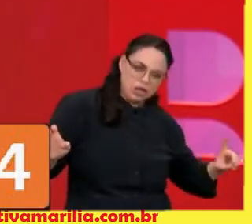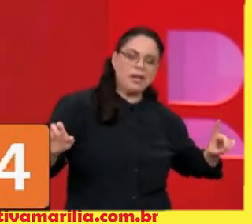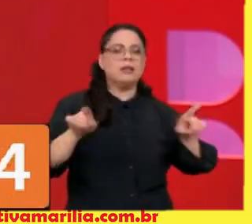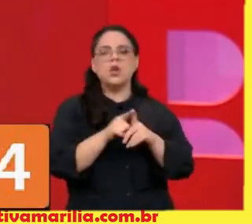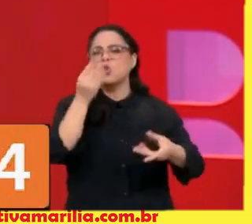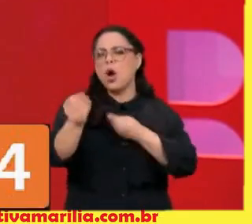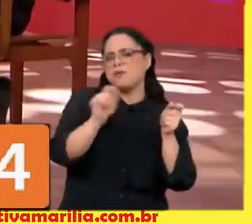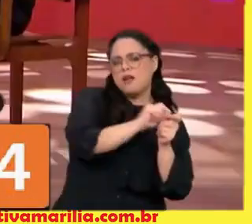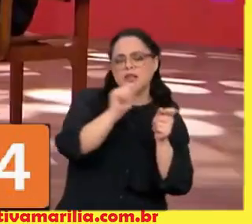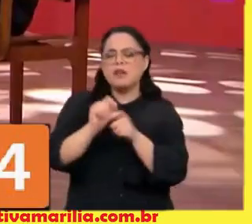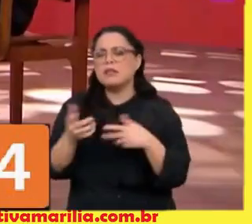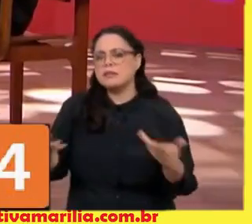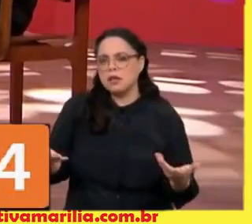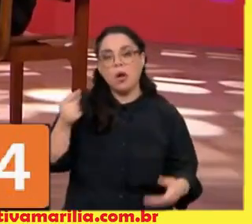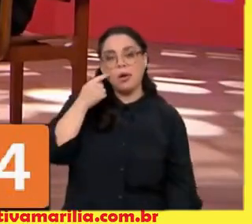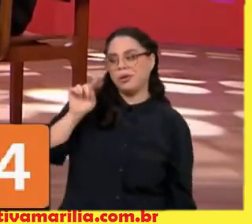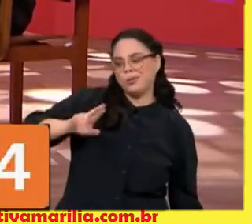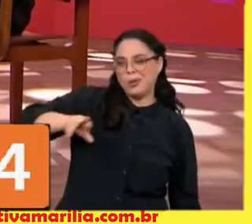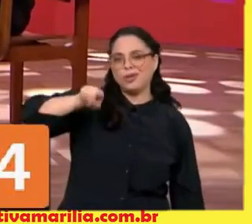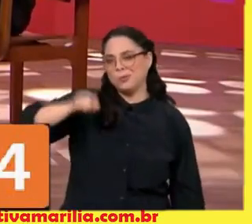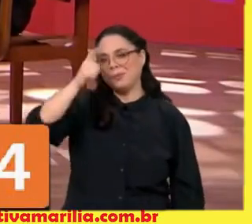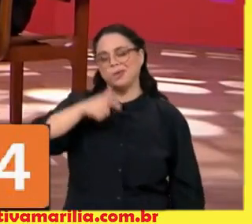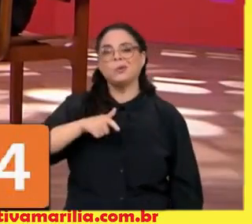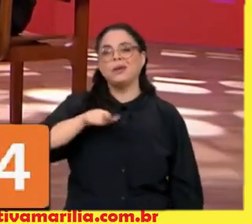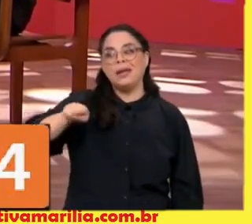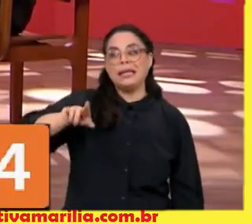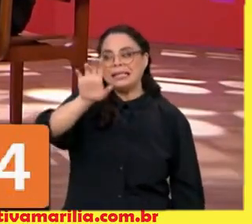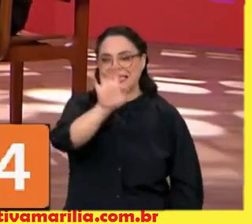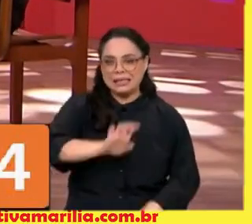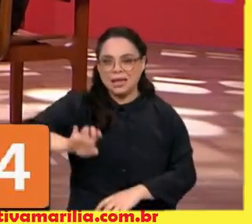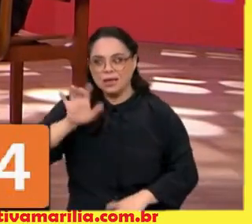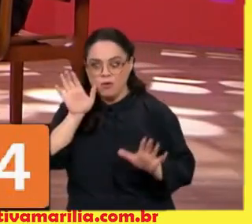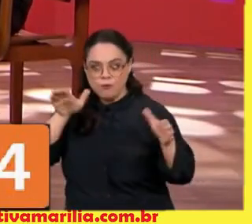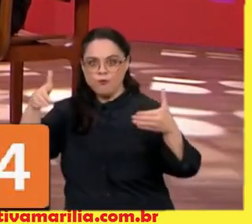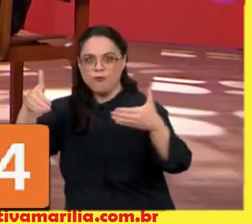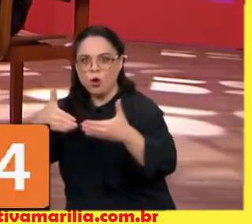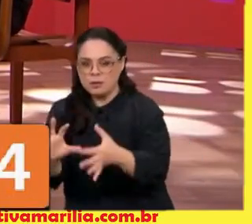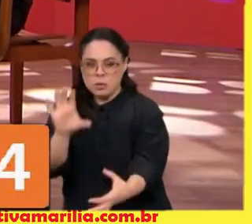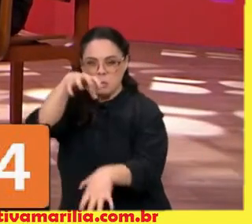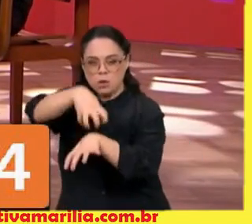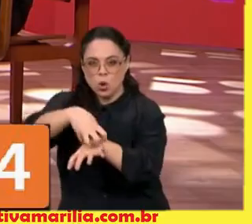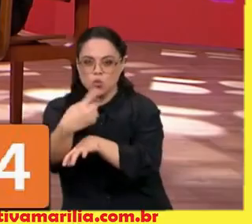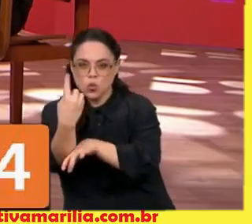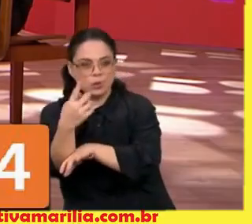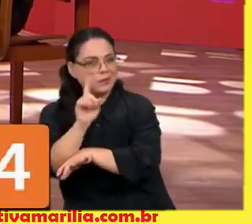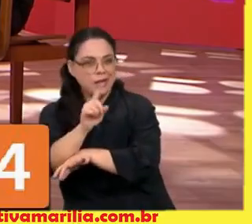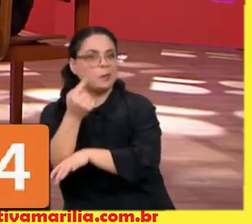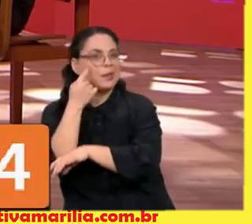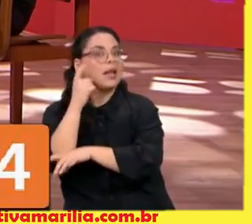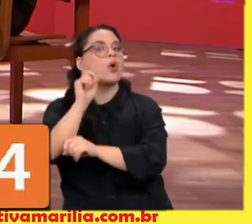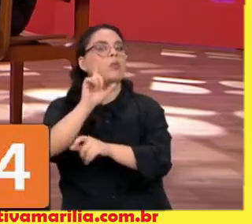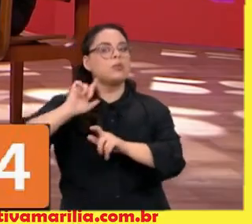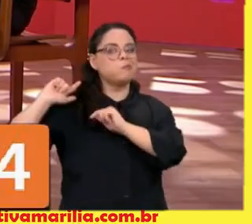questão... Não acho que seja bode expiatório da esquerda. Não, então vamos lá. Não acho que a esquerda está centrando suas forças em destruir os identitaristas. Então vamos lá.